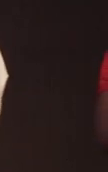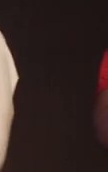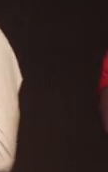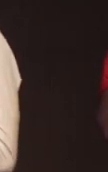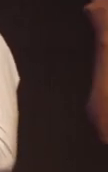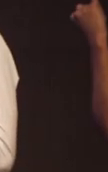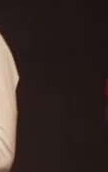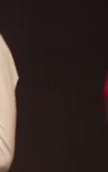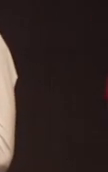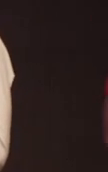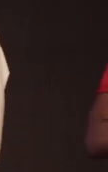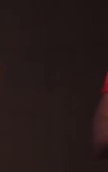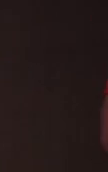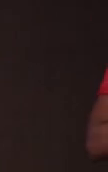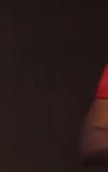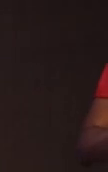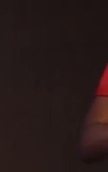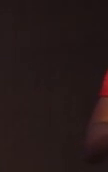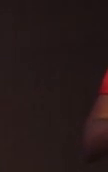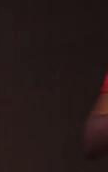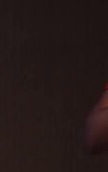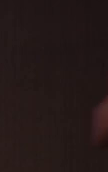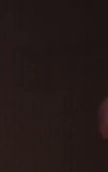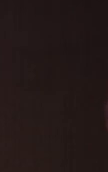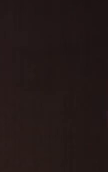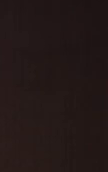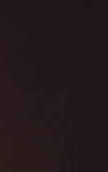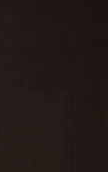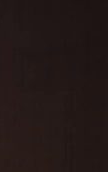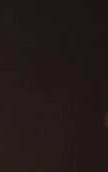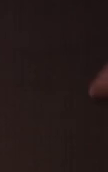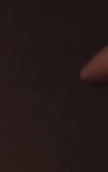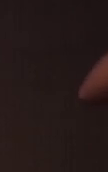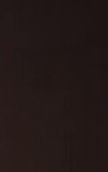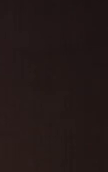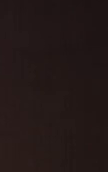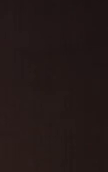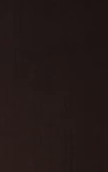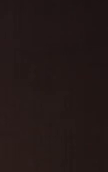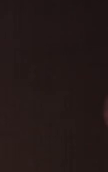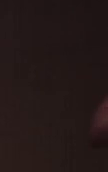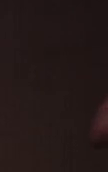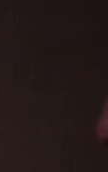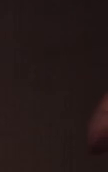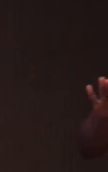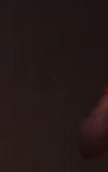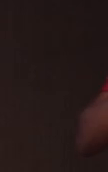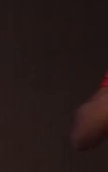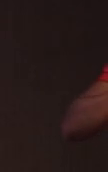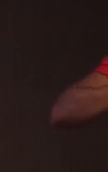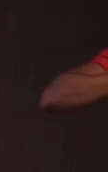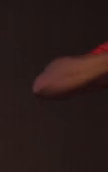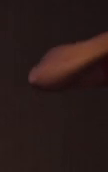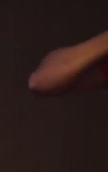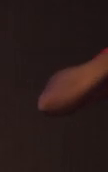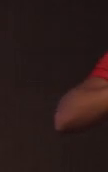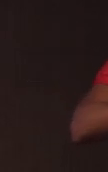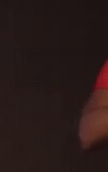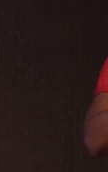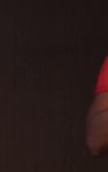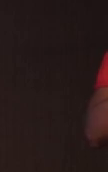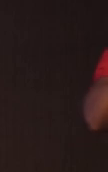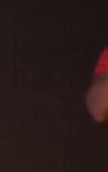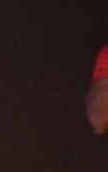mais nada. Eles decretaram a nossa morte. E se eu tenho orgulho de ser desse partido, pessoal, é porque eu tenho